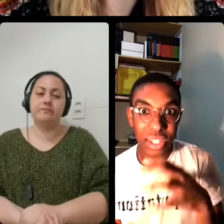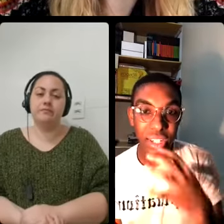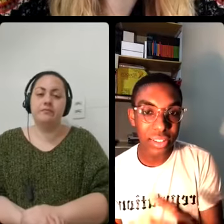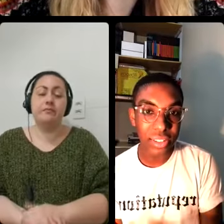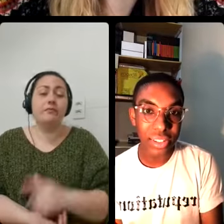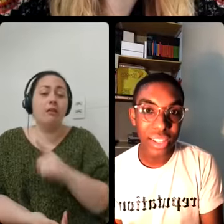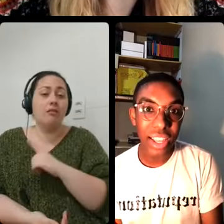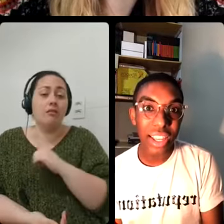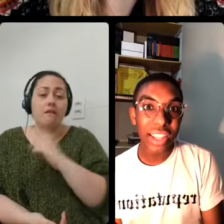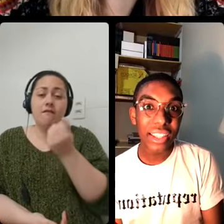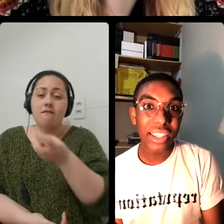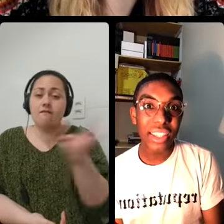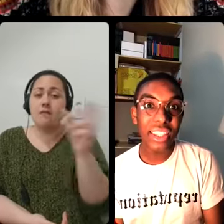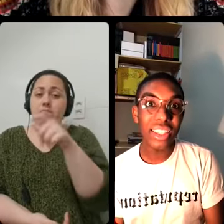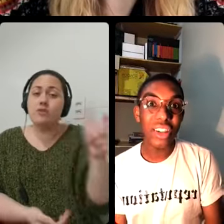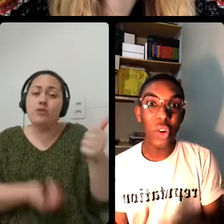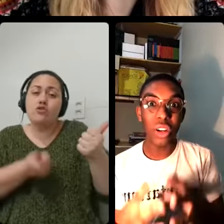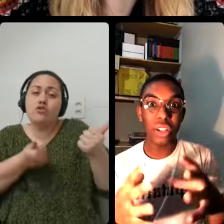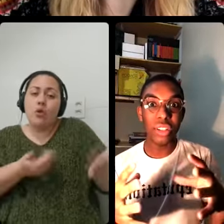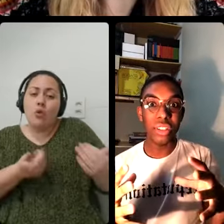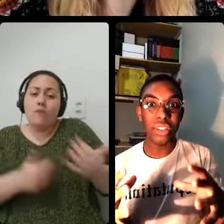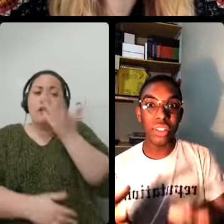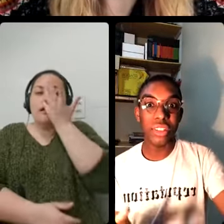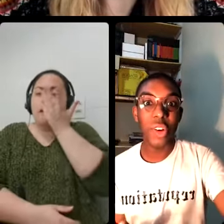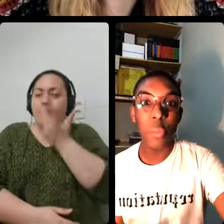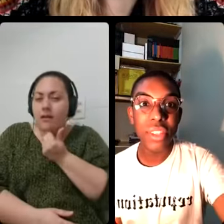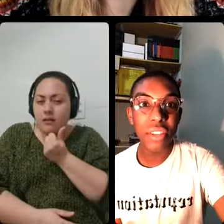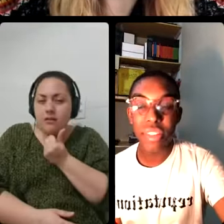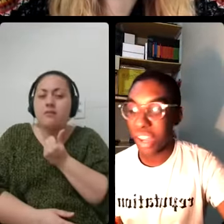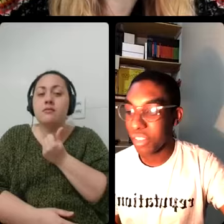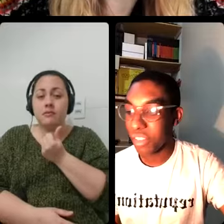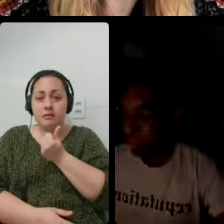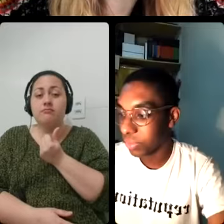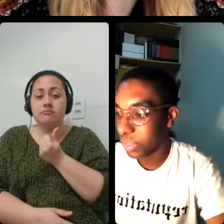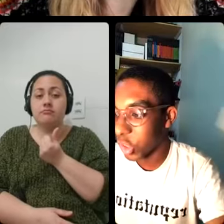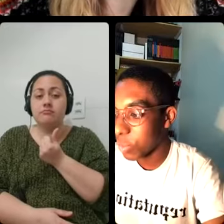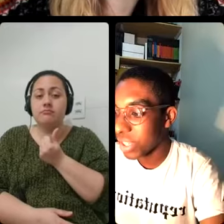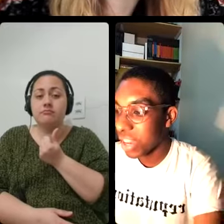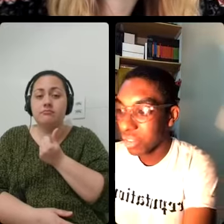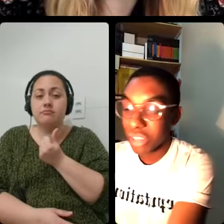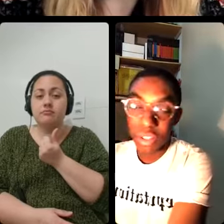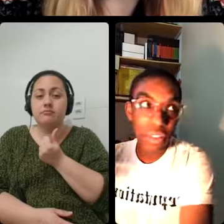adolescentes e crianças que observam, né, vivem naquele